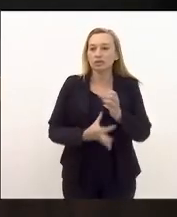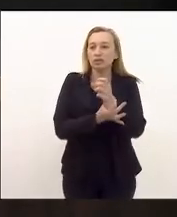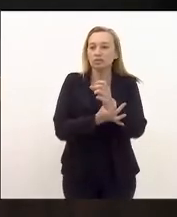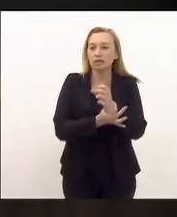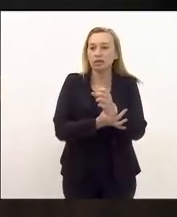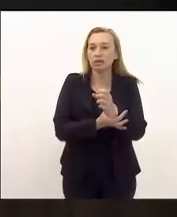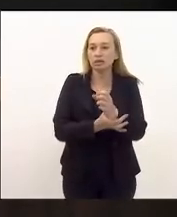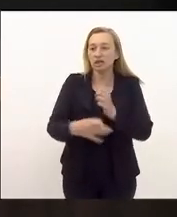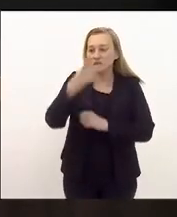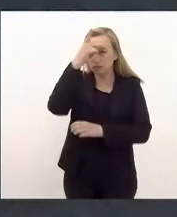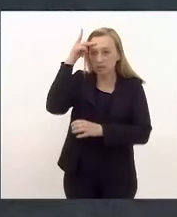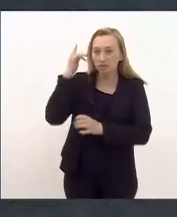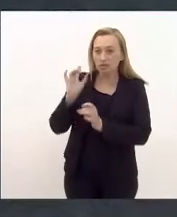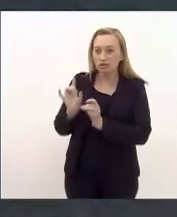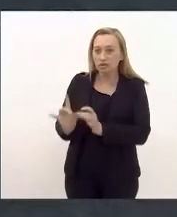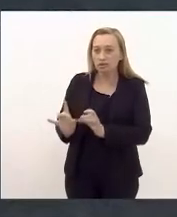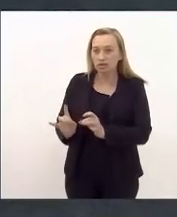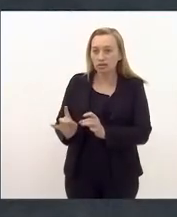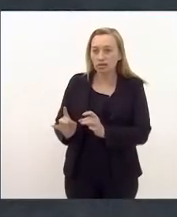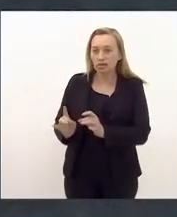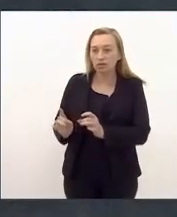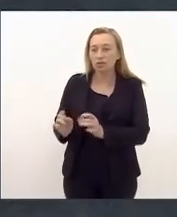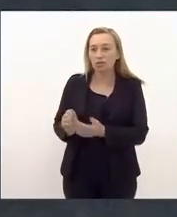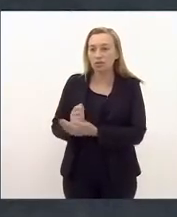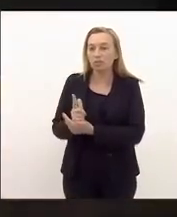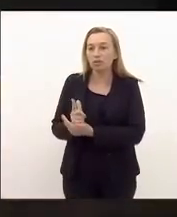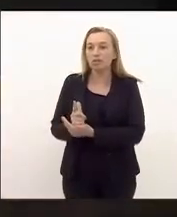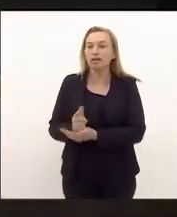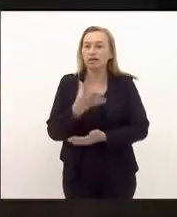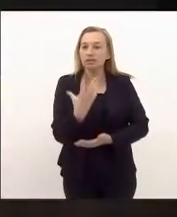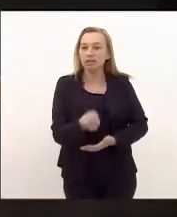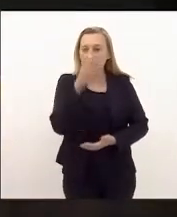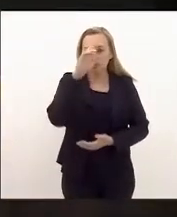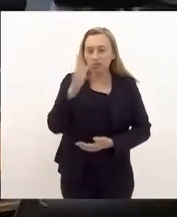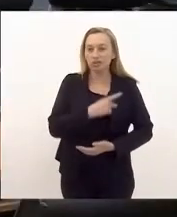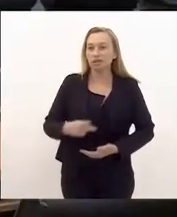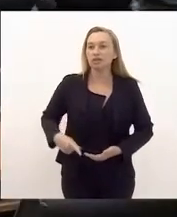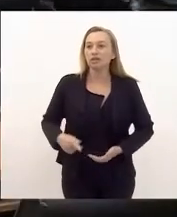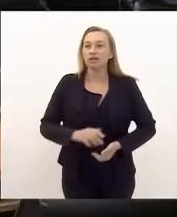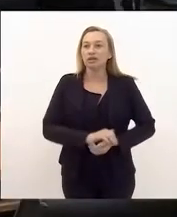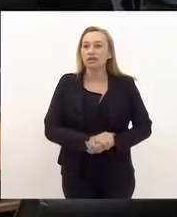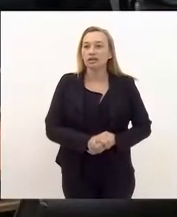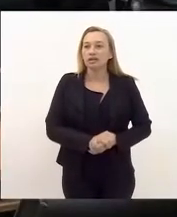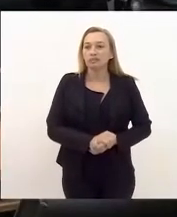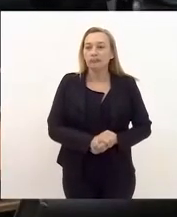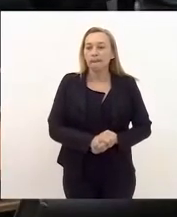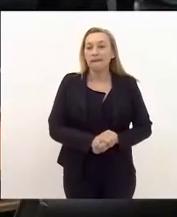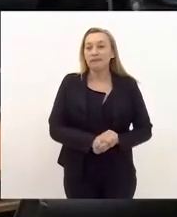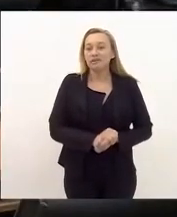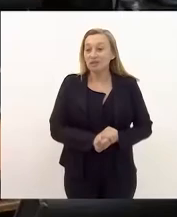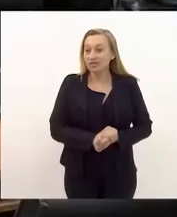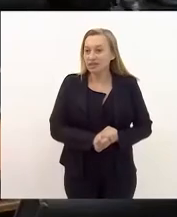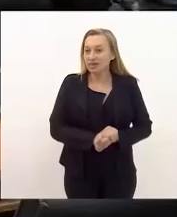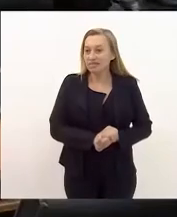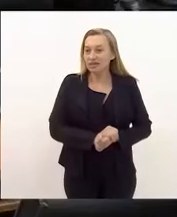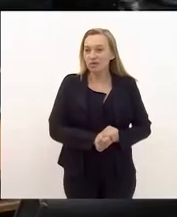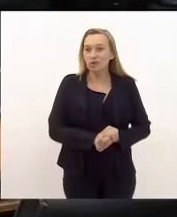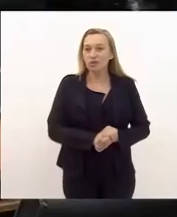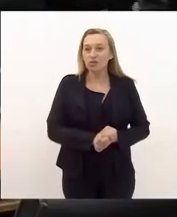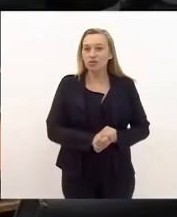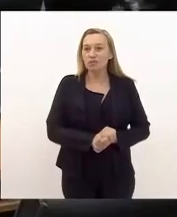Consumidores. Parecer favorável, presidente. Obrigado, deputado. Senhor presidente, pela ordem. Pois não. Questão de ordem. Queria, o